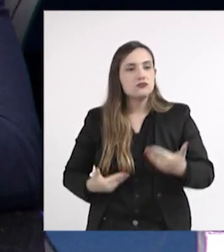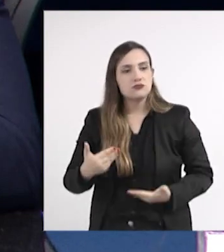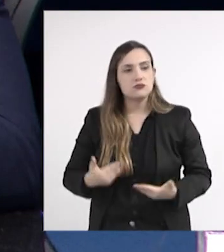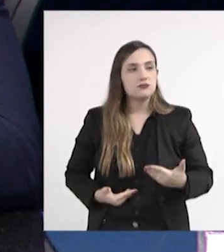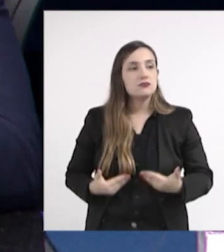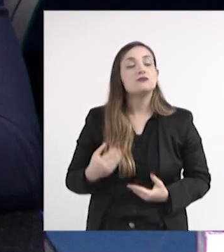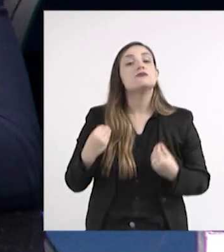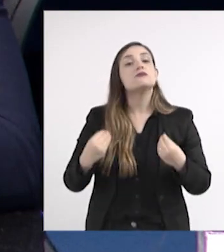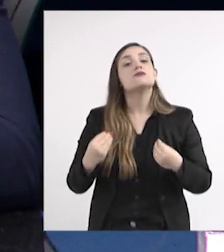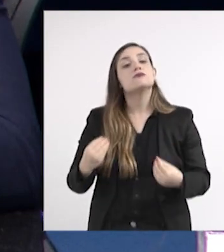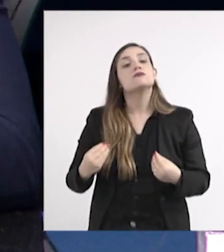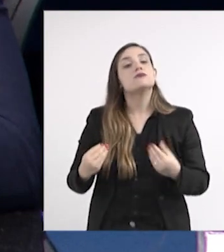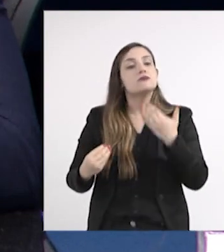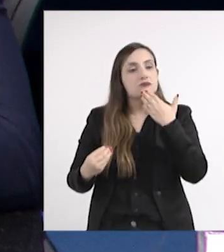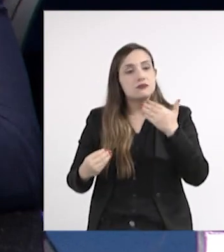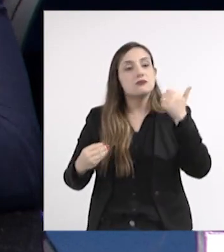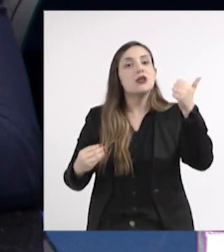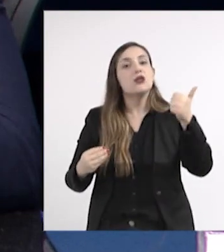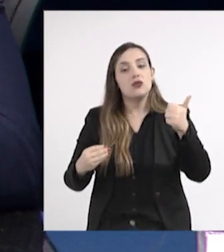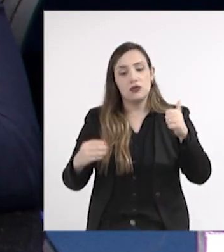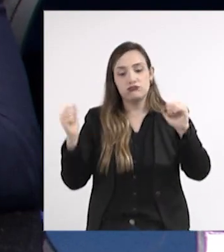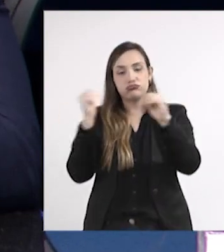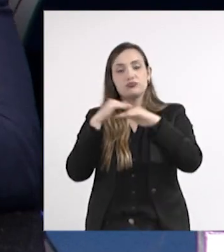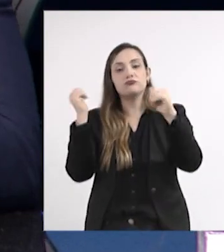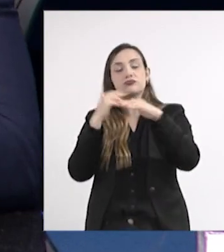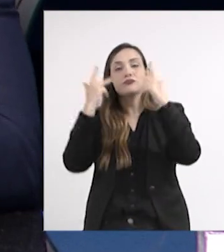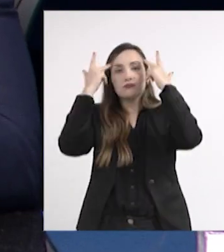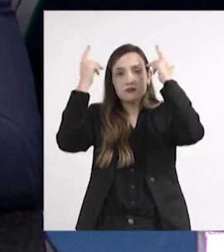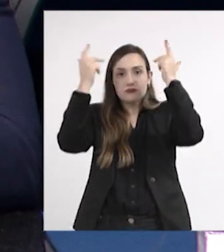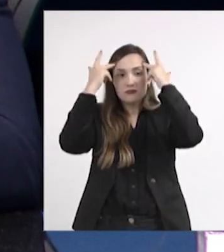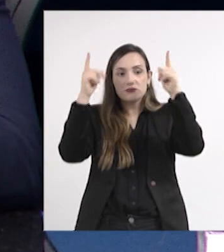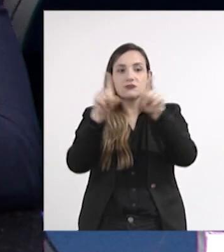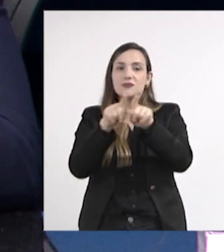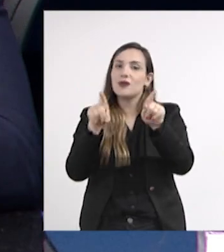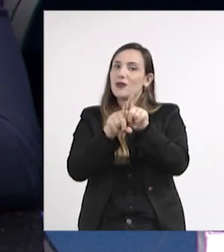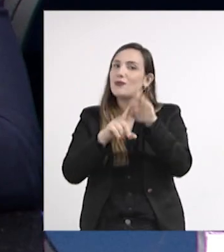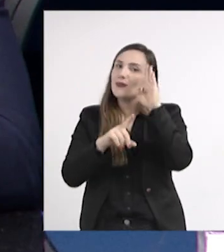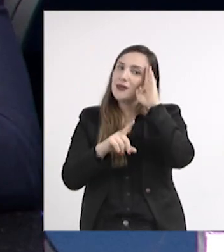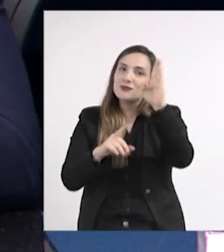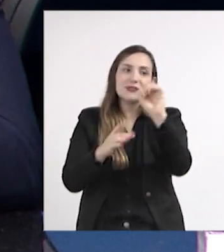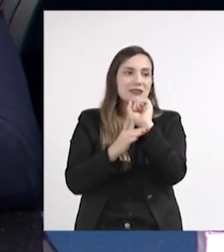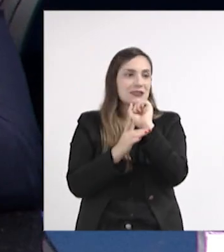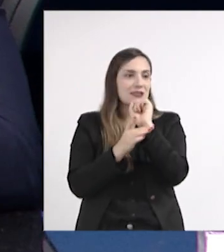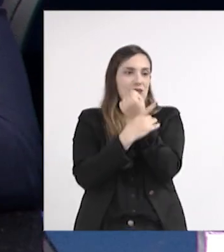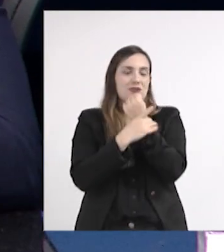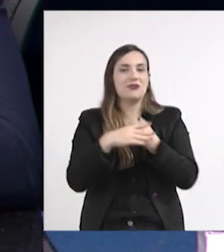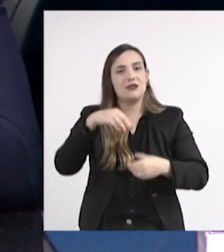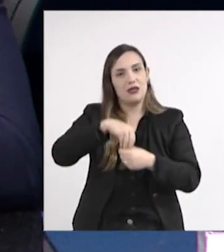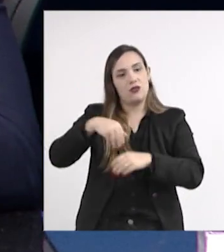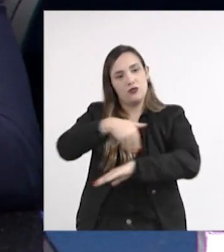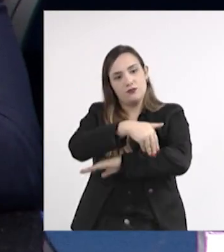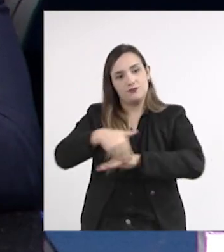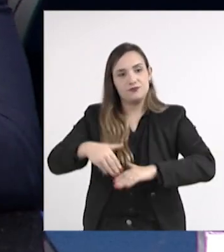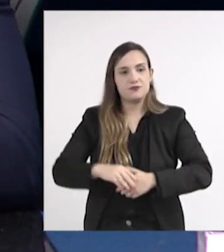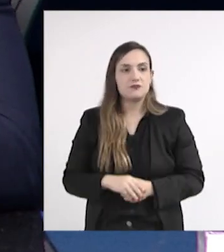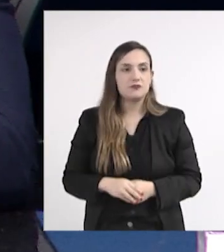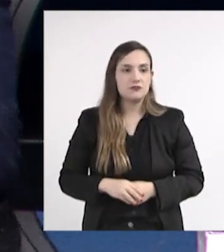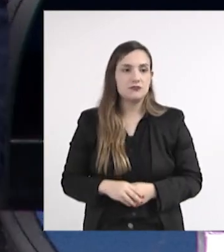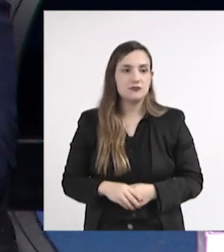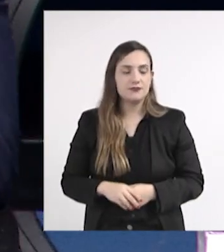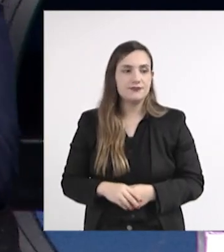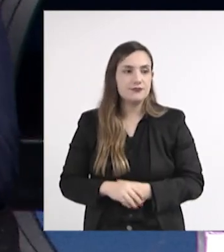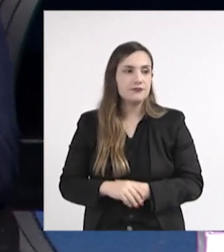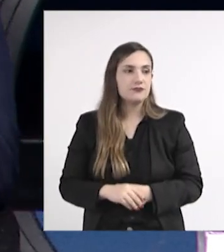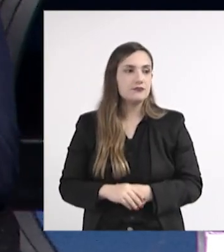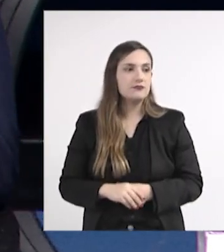melhor operação, à fluidez do tráfego e, principalmente, à segurança viária. O projeto também é